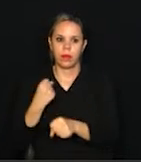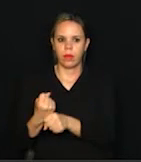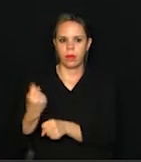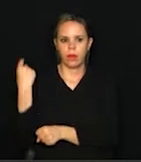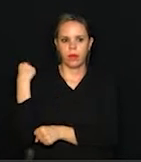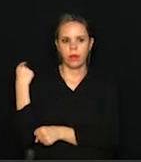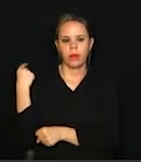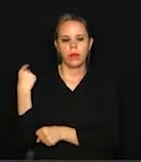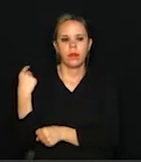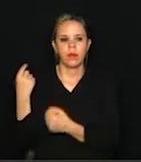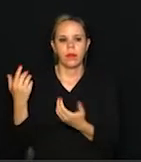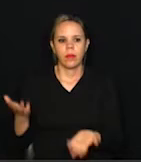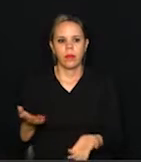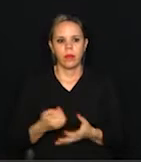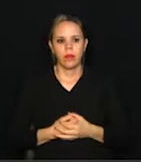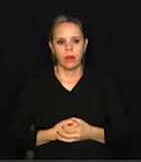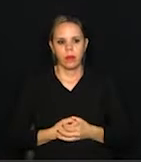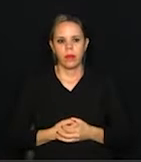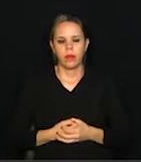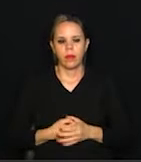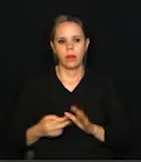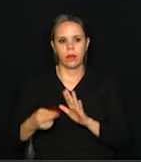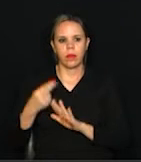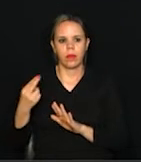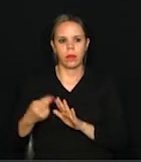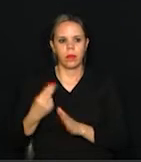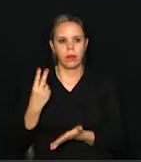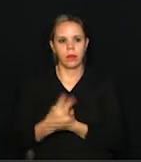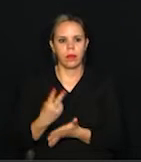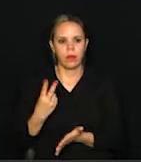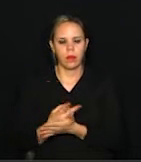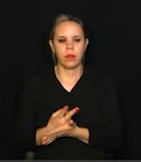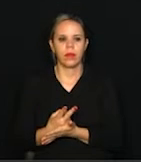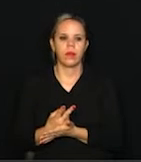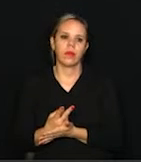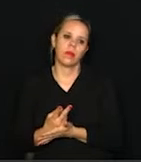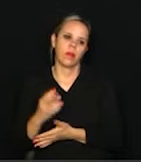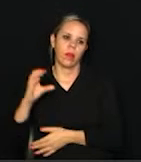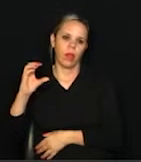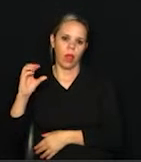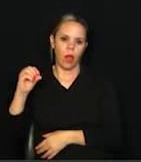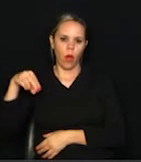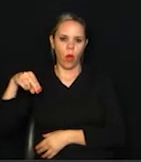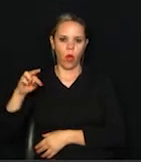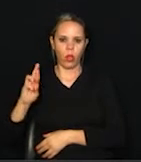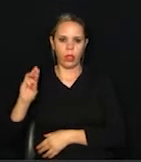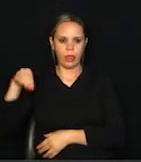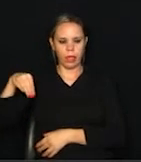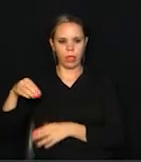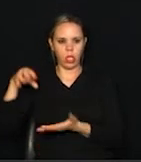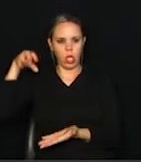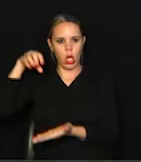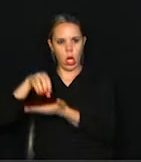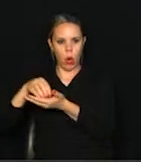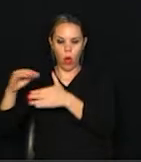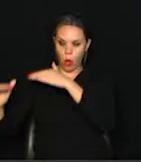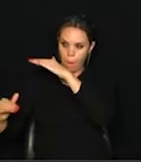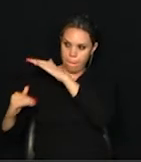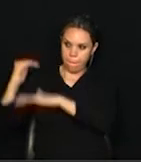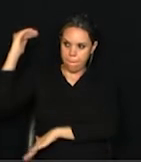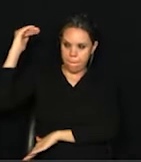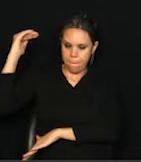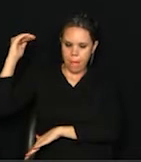Então, a resolução do mesmo CONTRAN, ao qual nos referimos, que é o órgão máximo de trânsito,